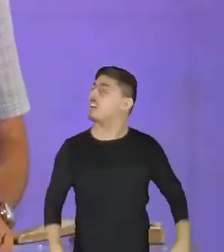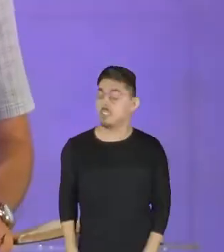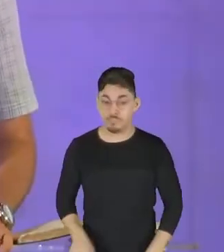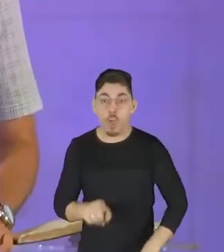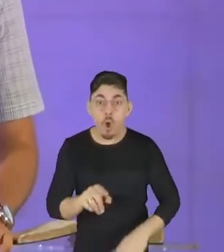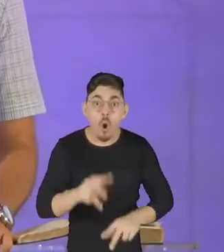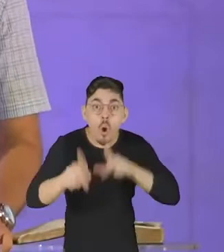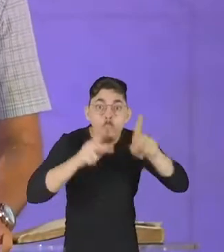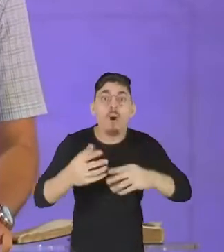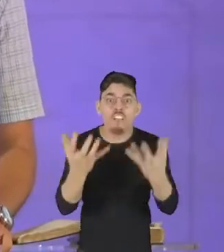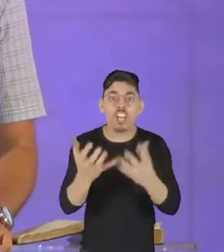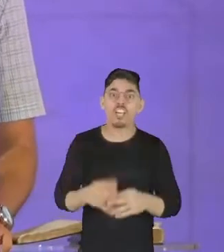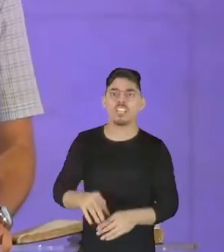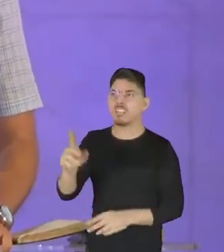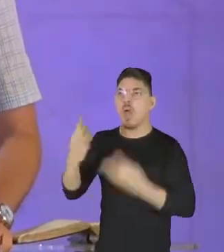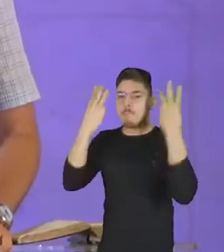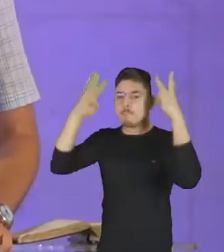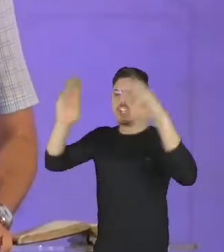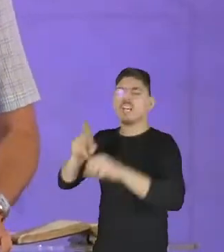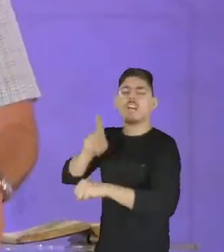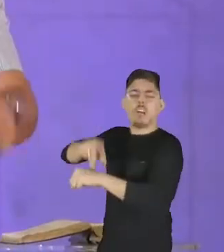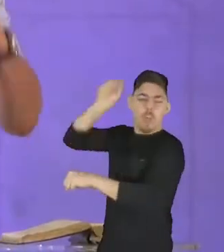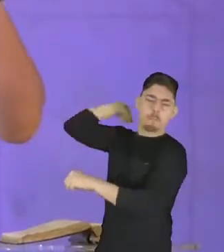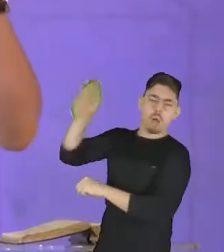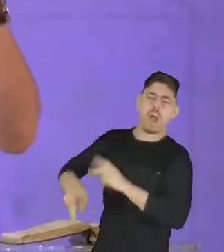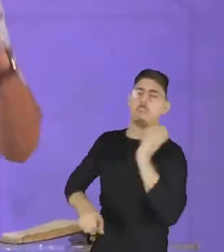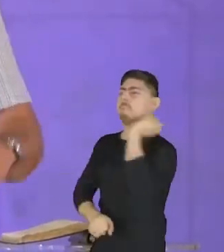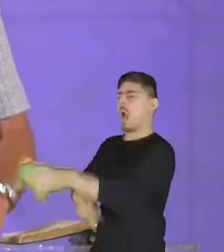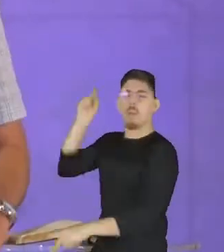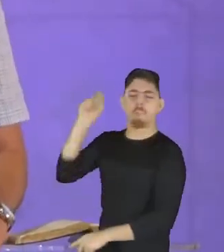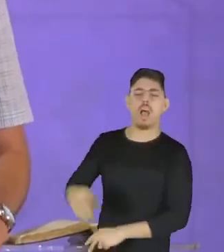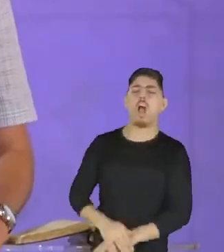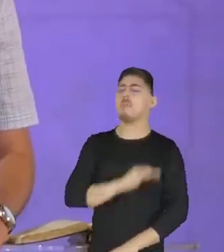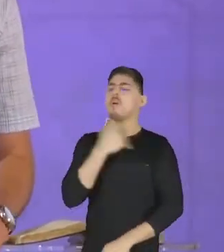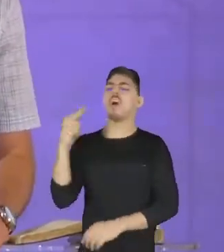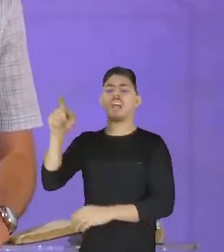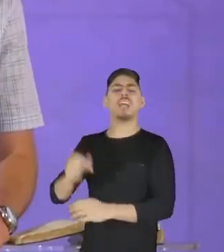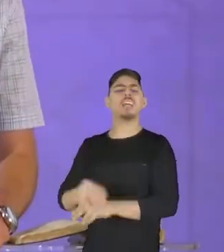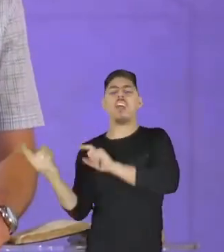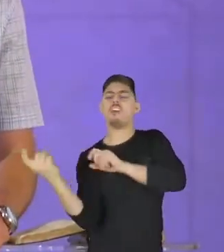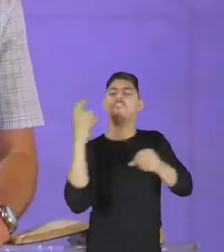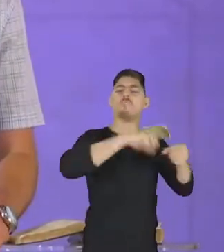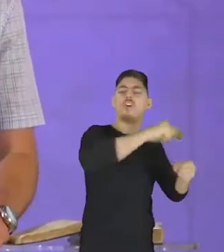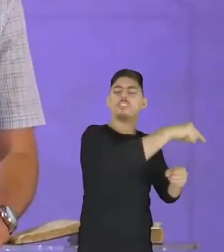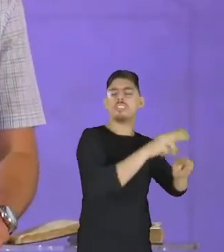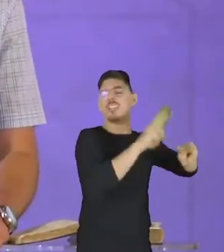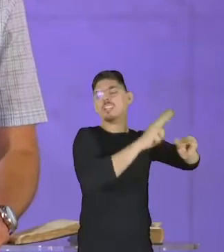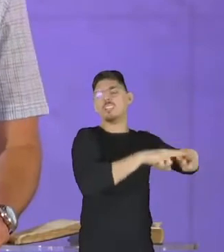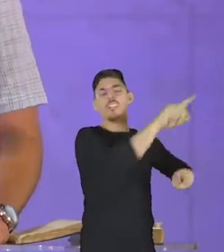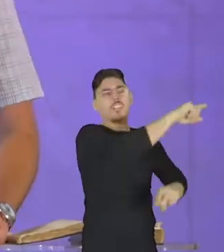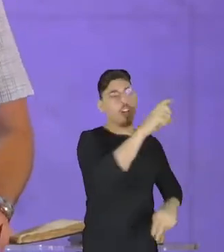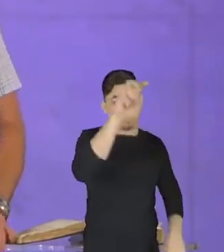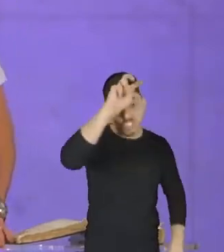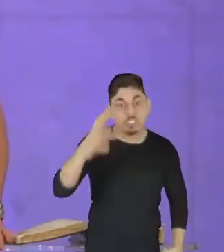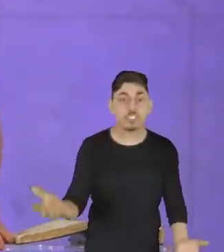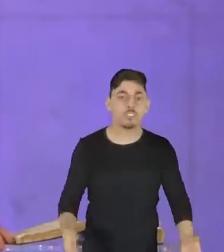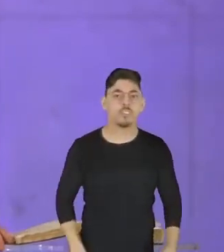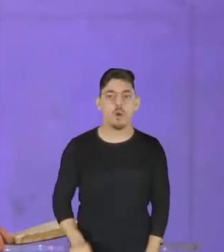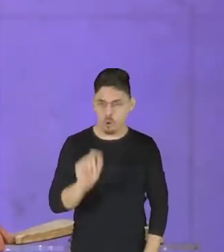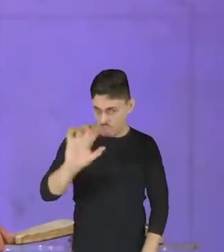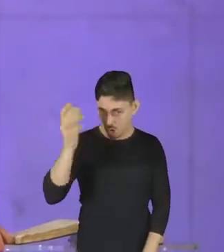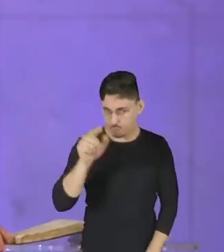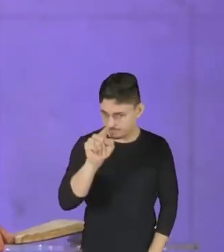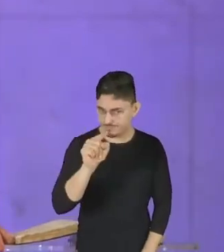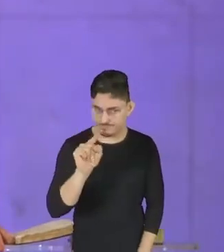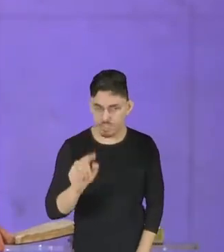apedrejar Moisés, eles iam apedrejar Moisés, matar Moisés e voltar para serem escravos no Egito. O que acontece é